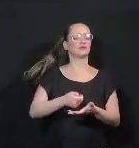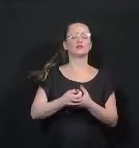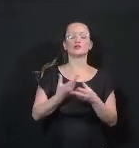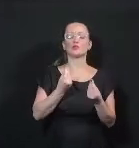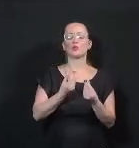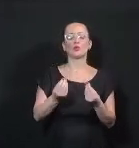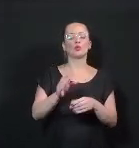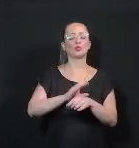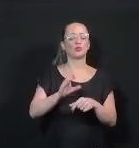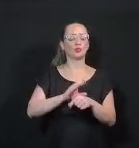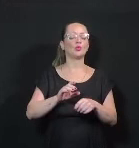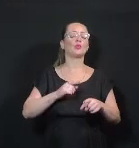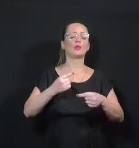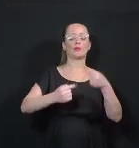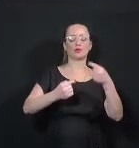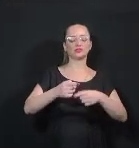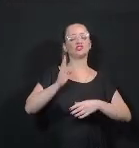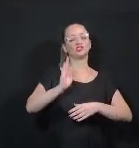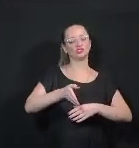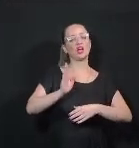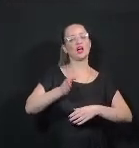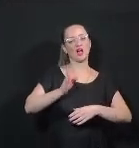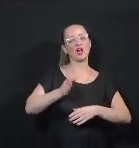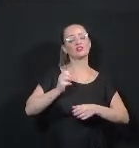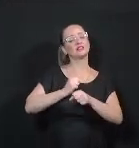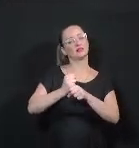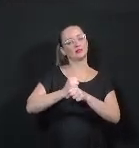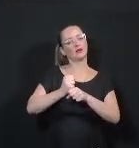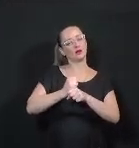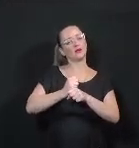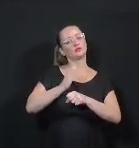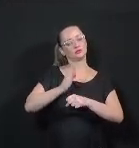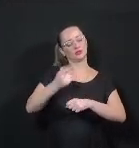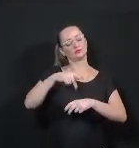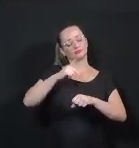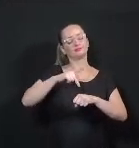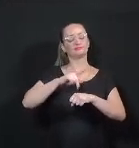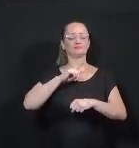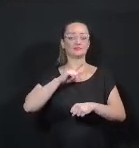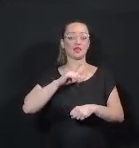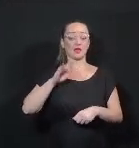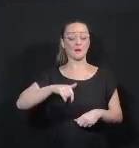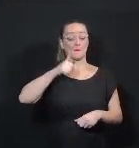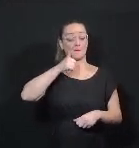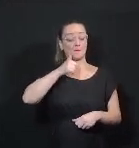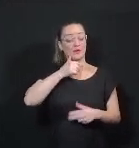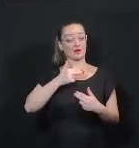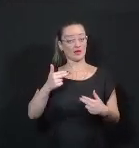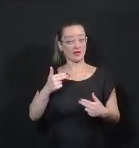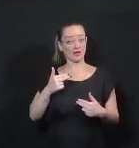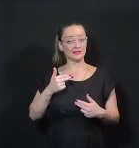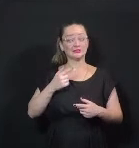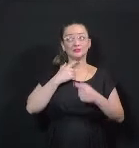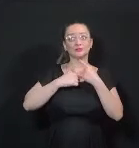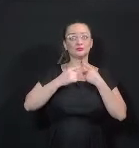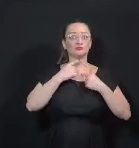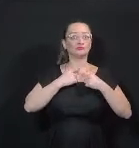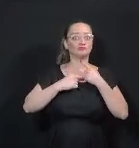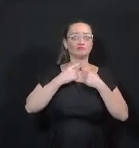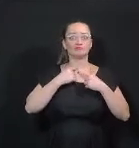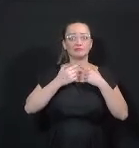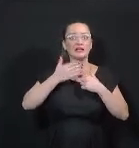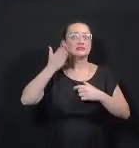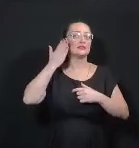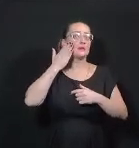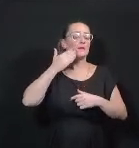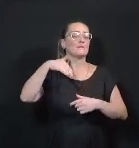já vem existindo há alguns anos aqui no nosso país, e as mulheres sedentas para saber